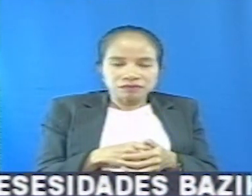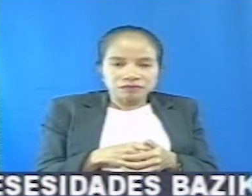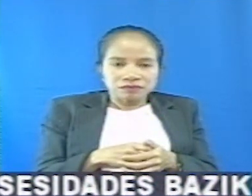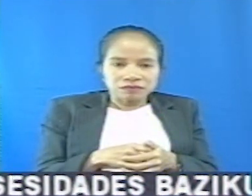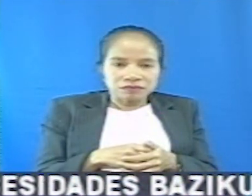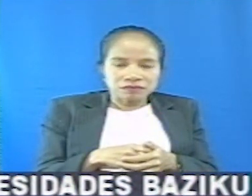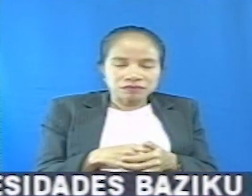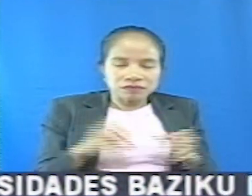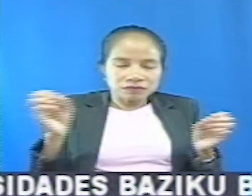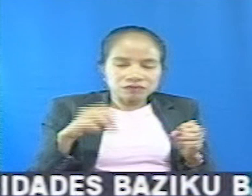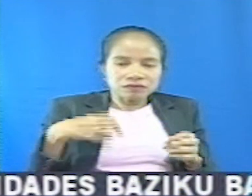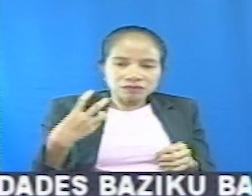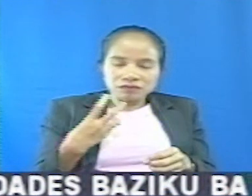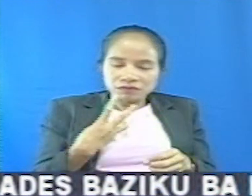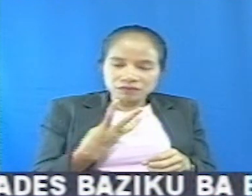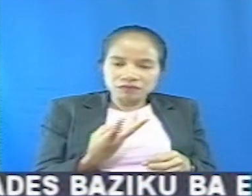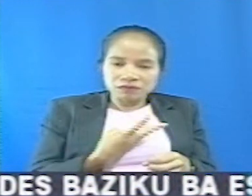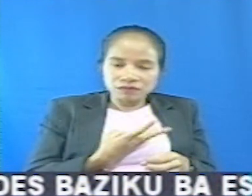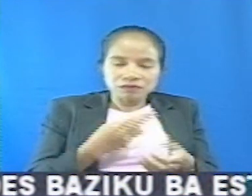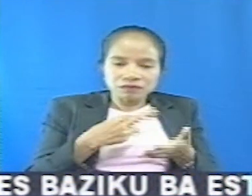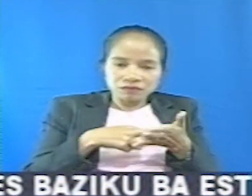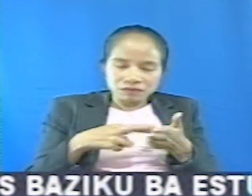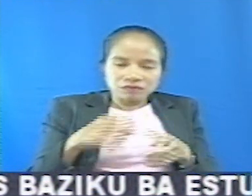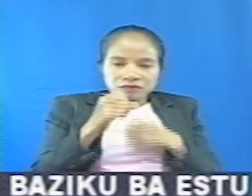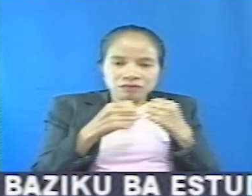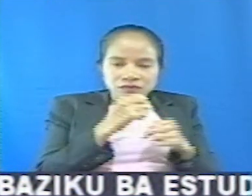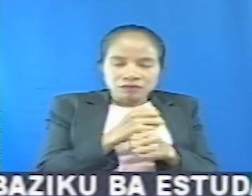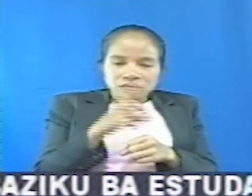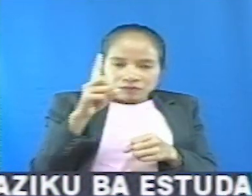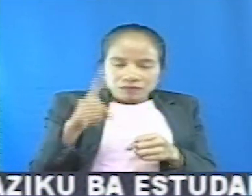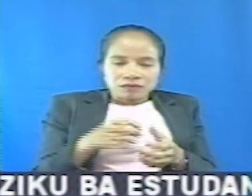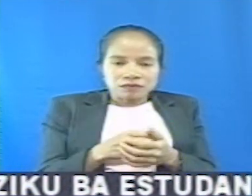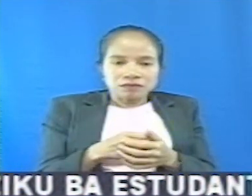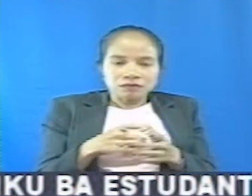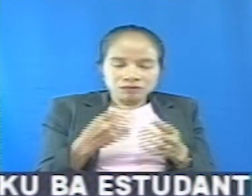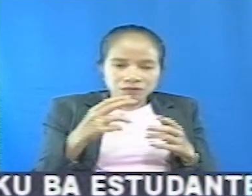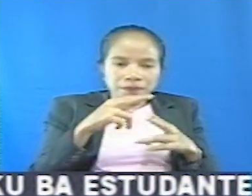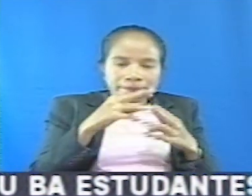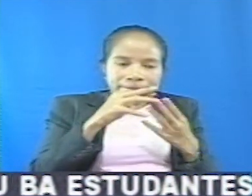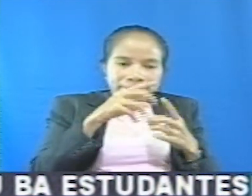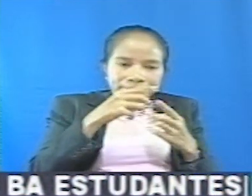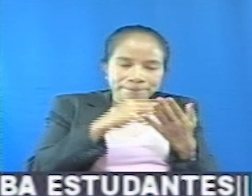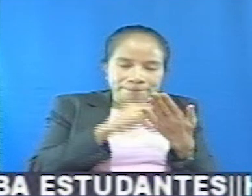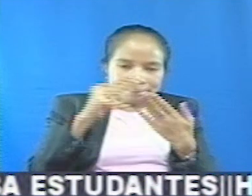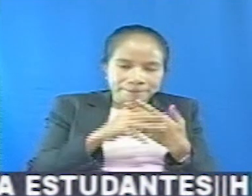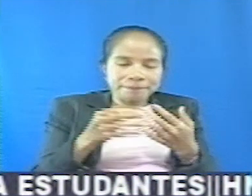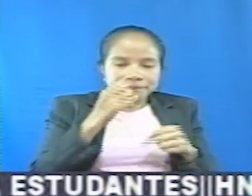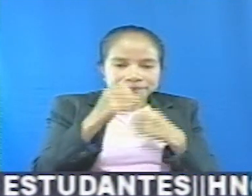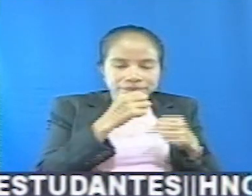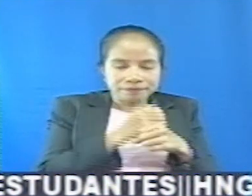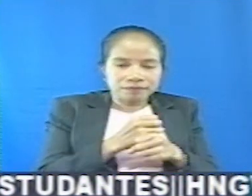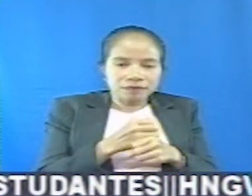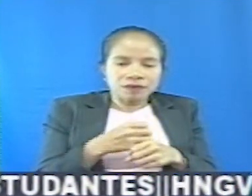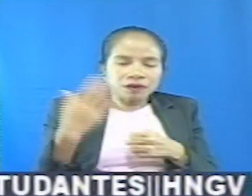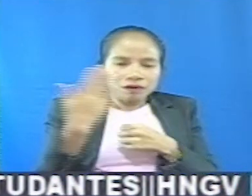e te resiste, tia, onde já tinha, quase tinha ainda, março tinha quanto hoje, março, e tinha ainda. Enquanto nasceu um cercelo,